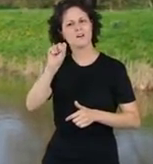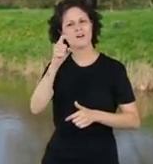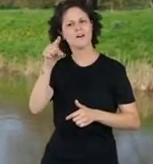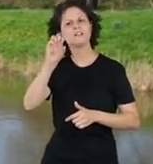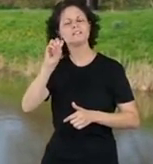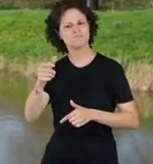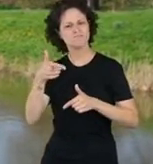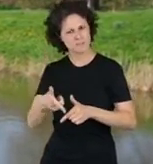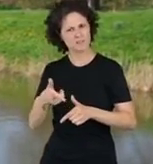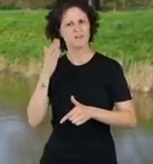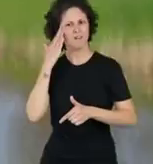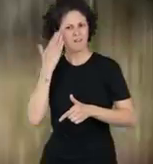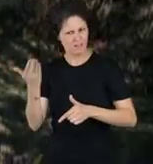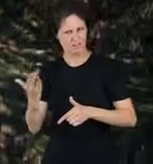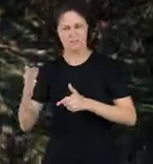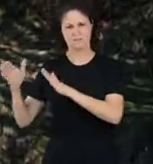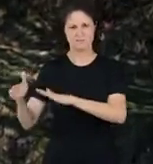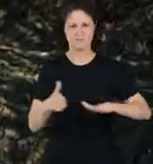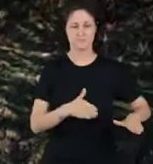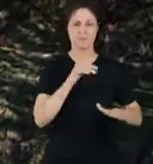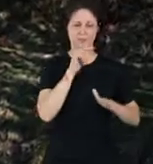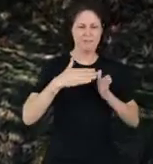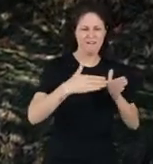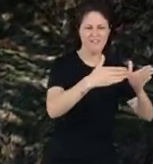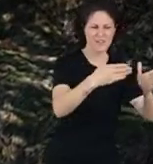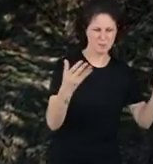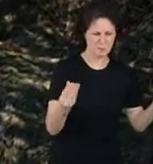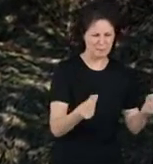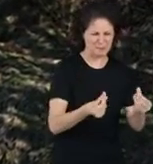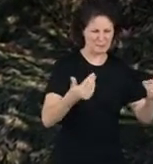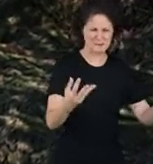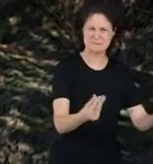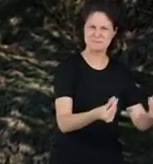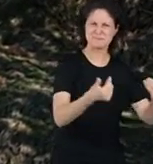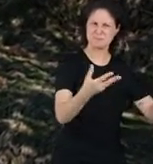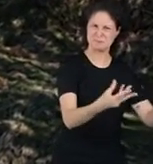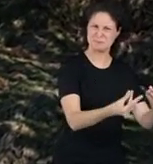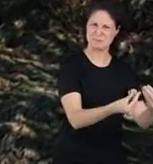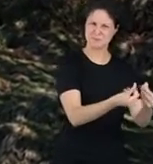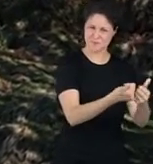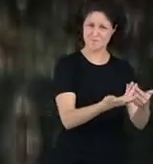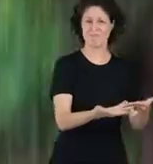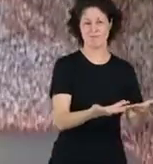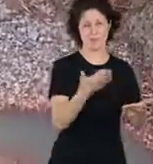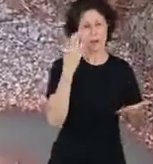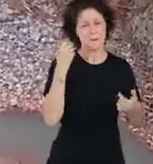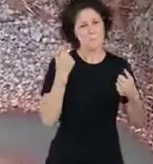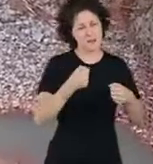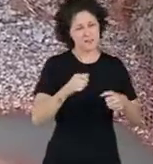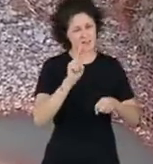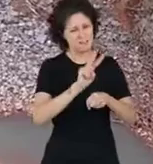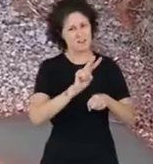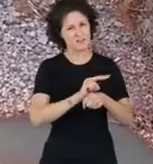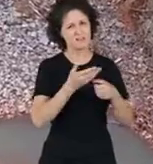sofre os impactos da degradação do ambiente. Com a erosão, a água das chuvas leva partículas do solo para os rios e lagos, fazendo com que